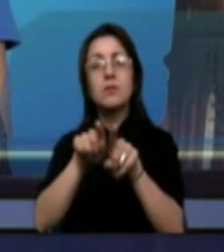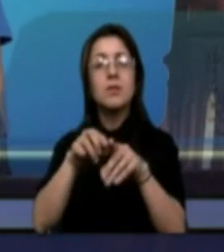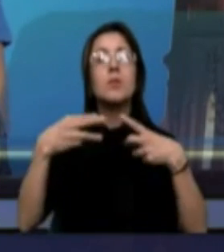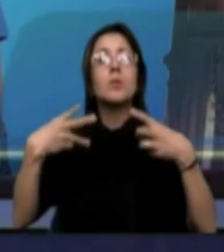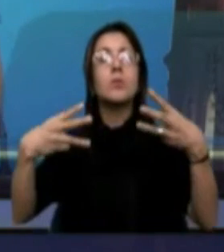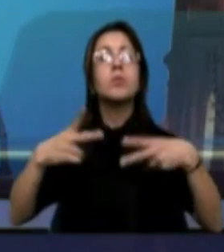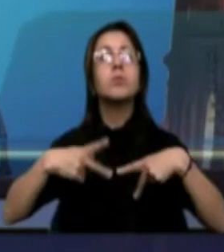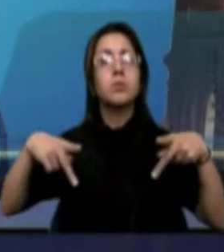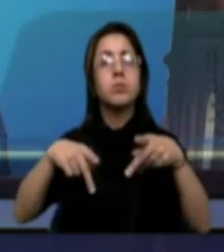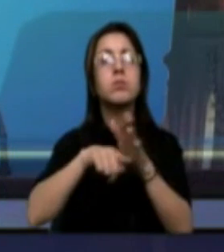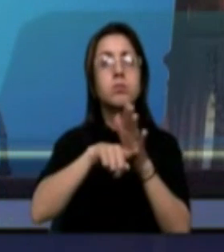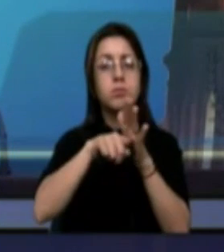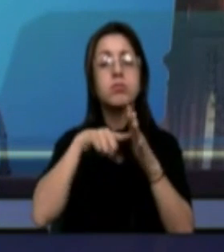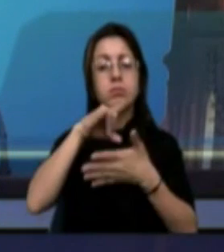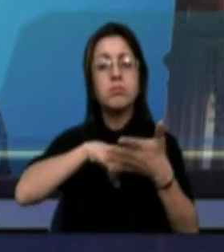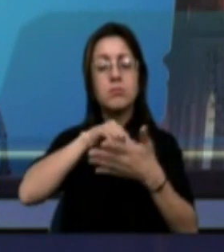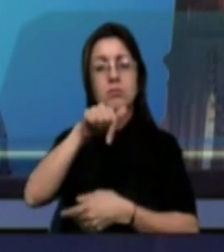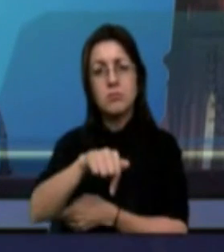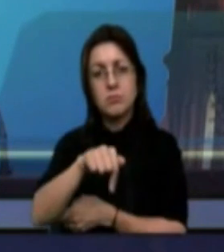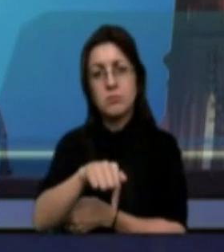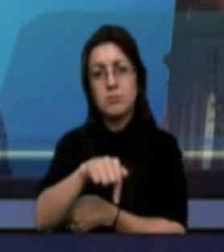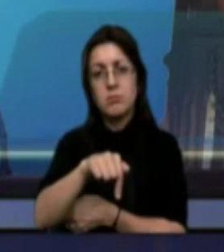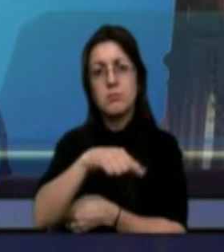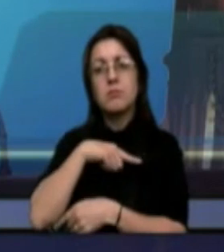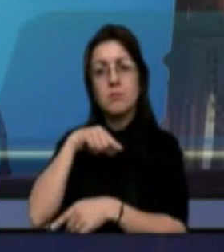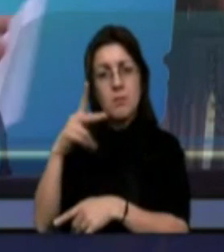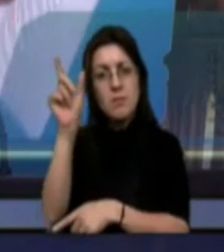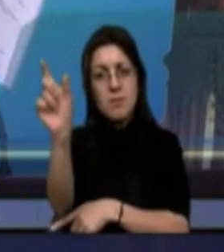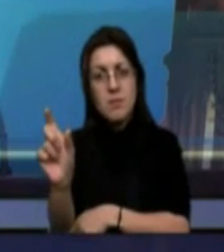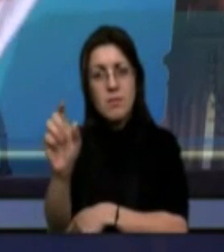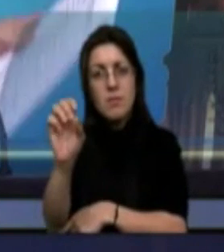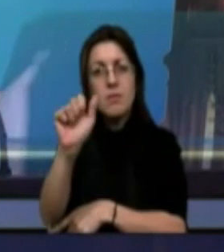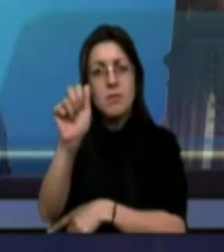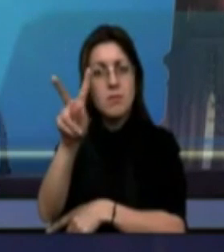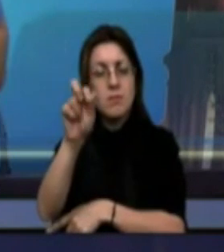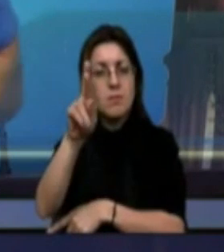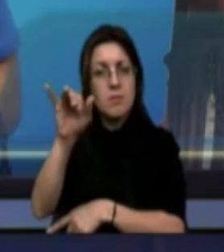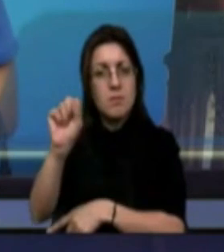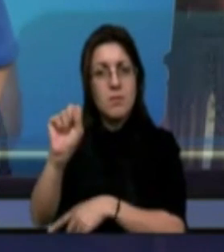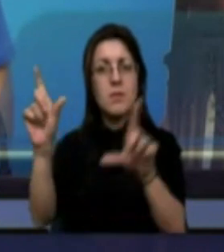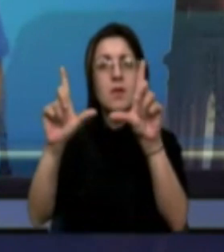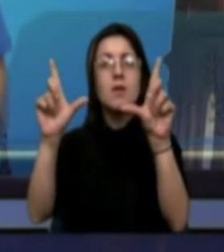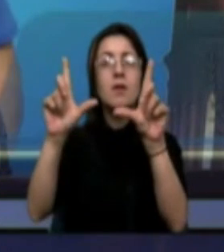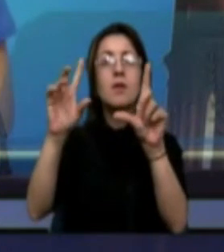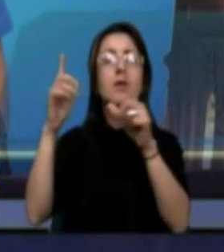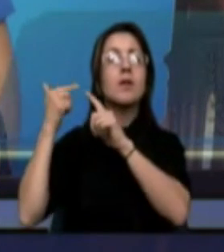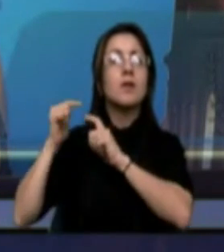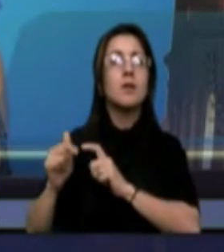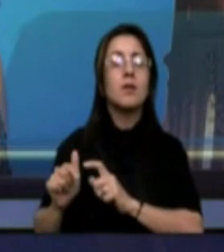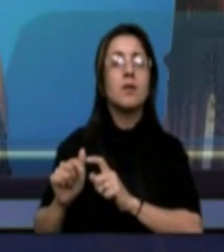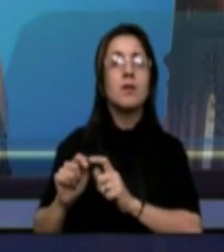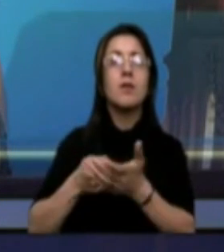Ministério Público. Eu tenho os documentos aqui. Ele está sendo investigado pelo Ministério Público e a TV Tradição, que